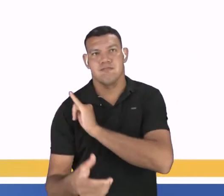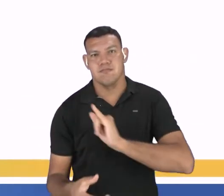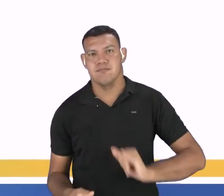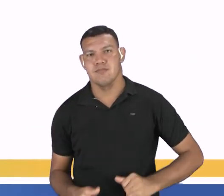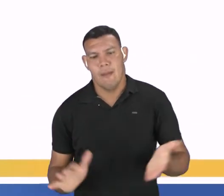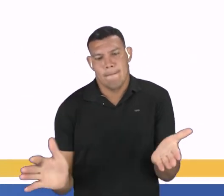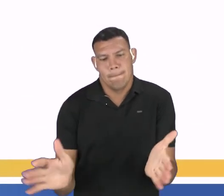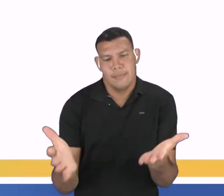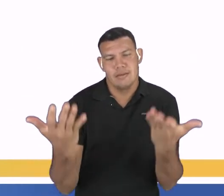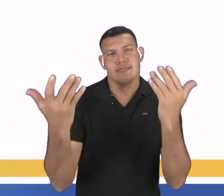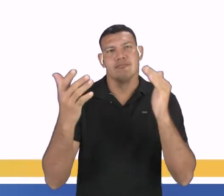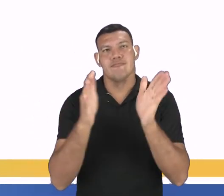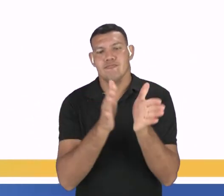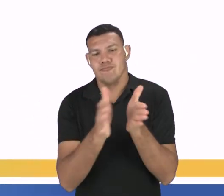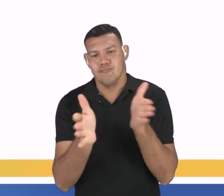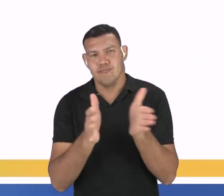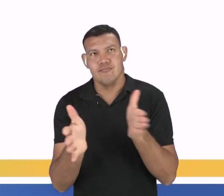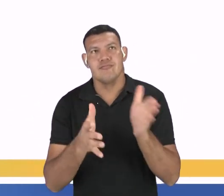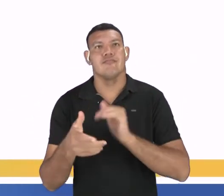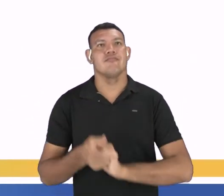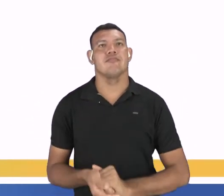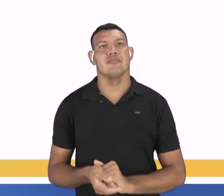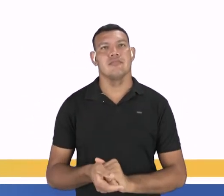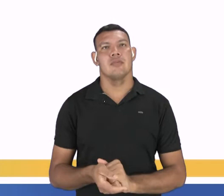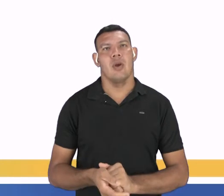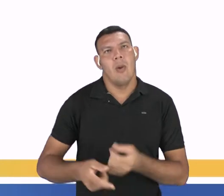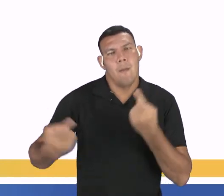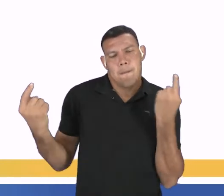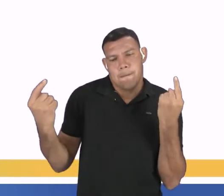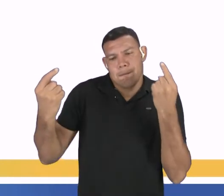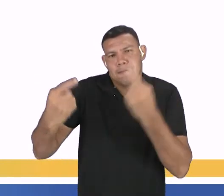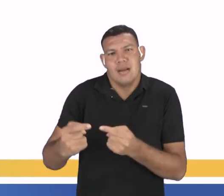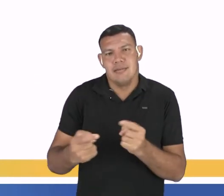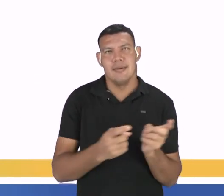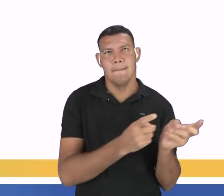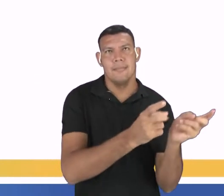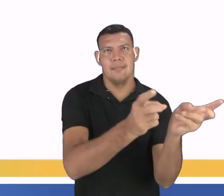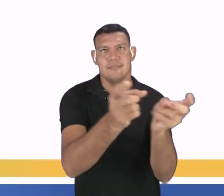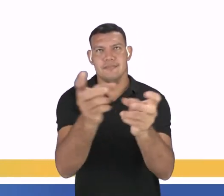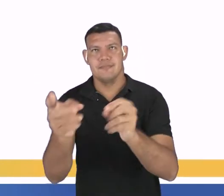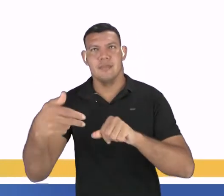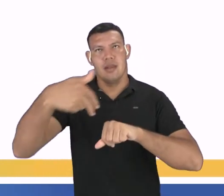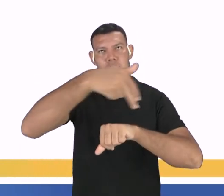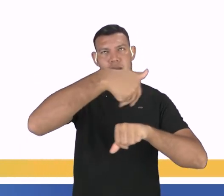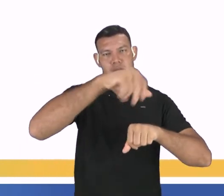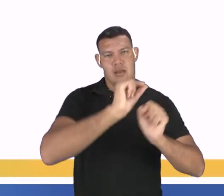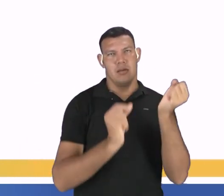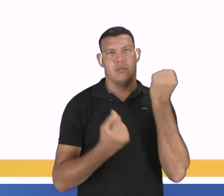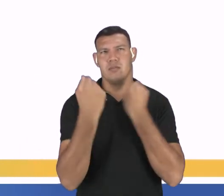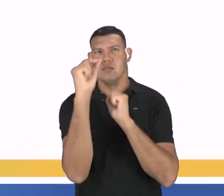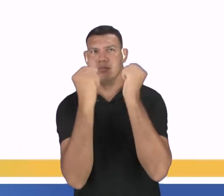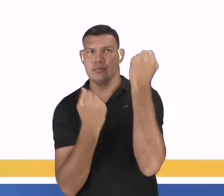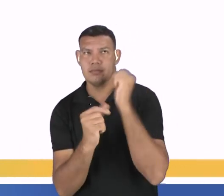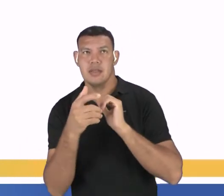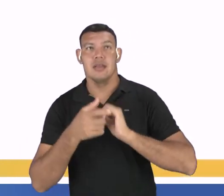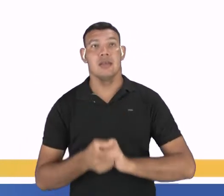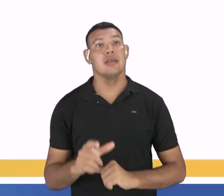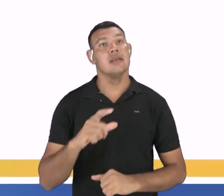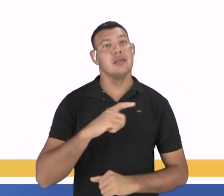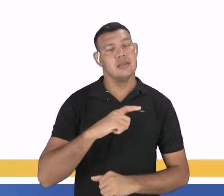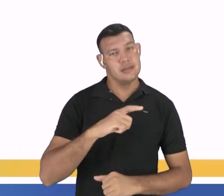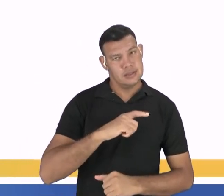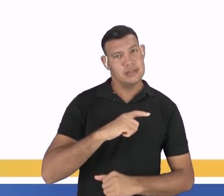principalmente naquele período? Primeiro, vai promover uma acirrada disputa por mercados entre as nações industrializadas. Então a gente vai